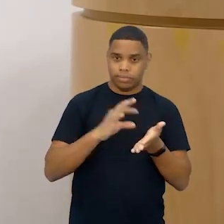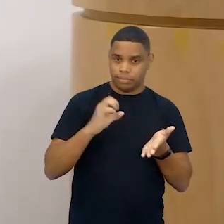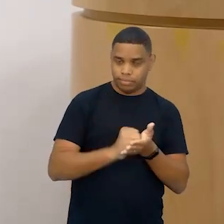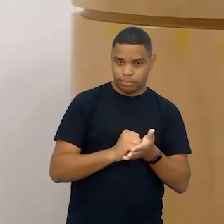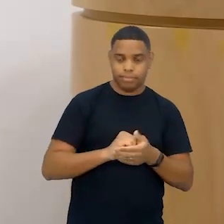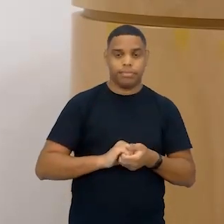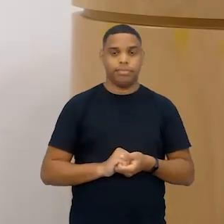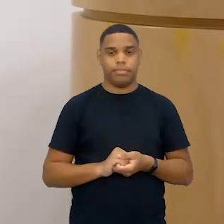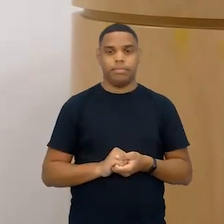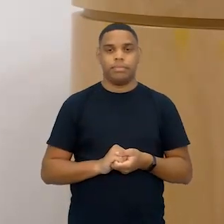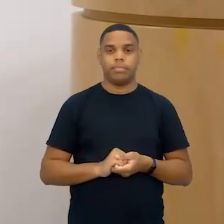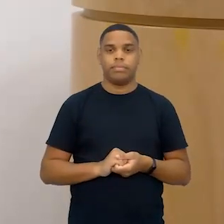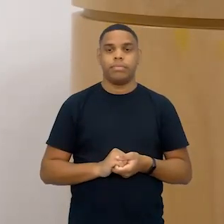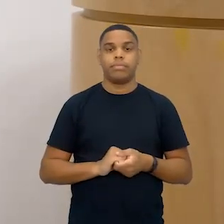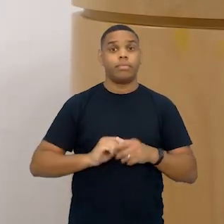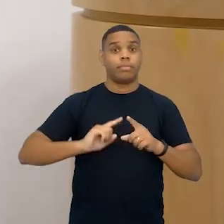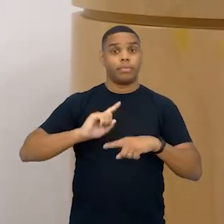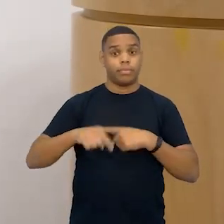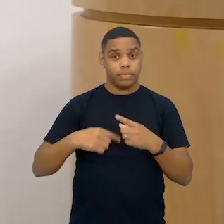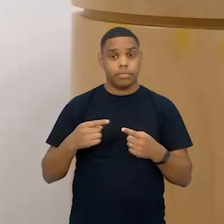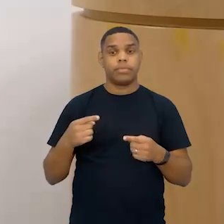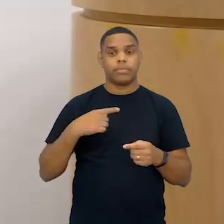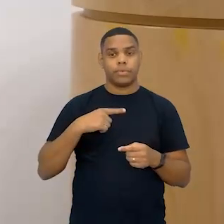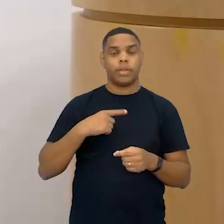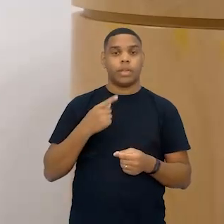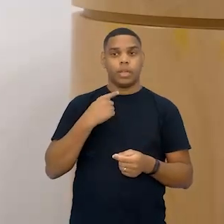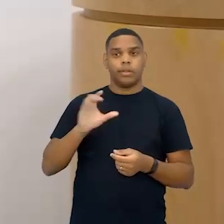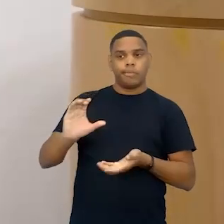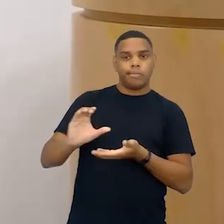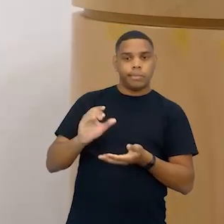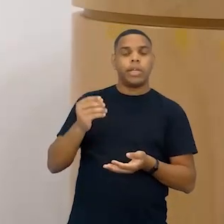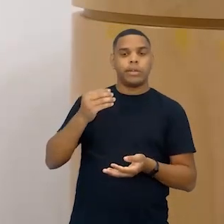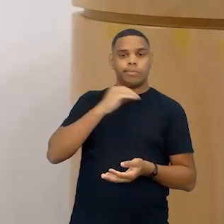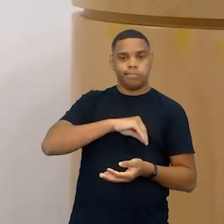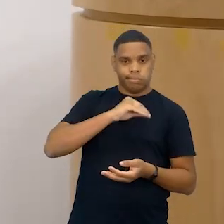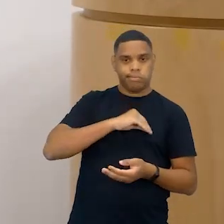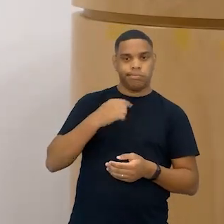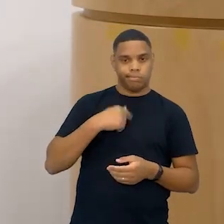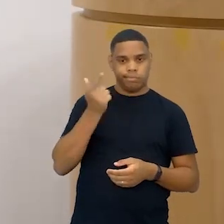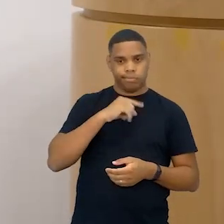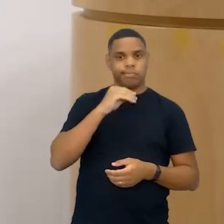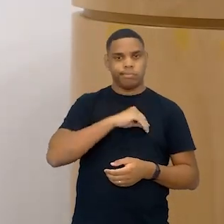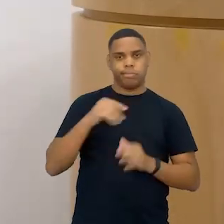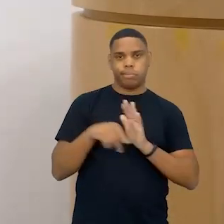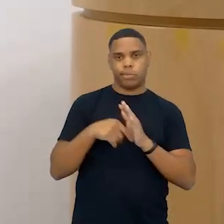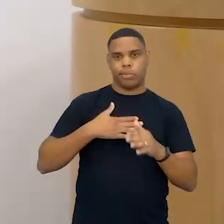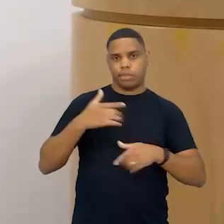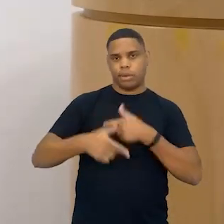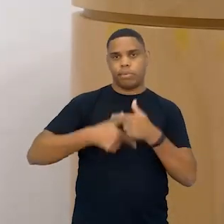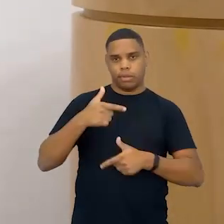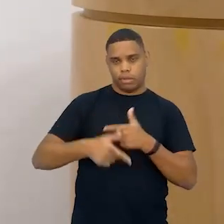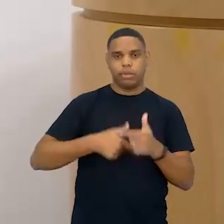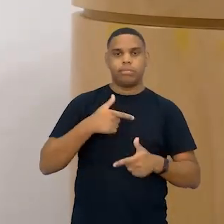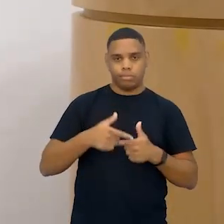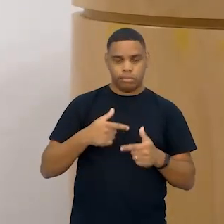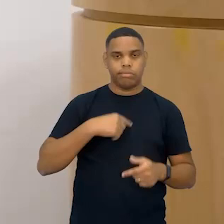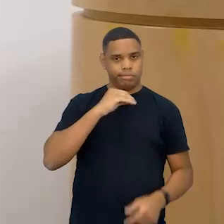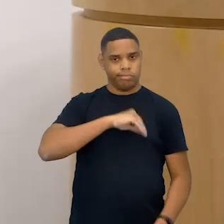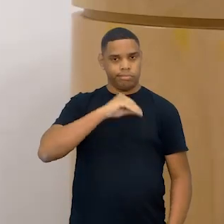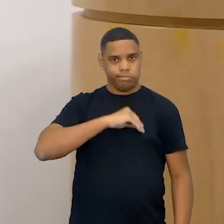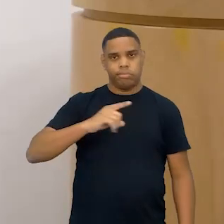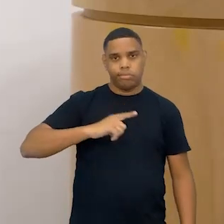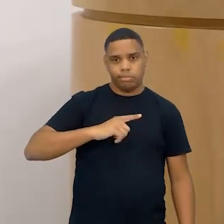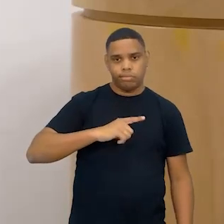programa. E aí eu vou receber aí um valor por essa função, né? Por essas atividades que eu estou